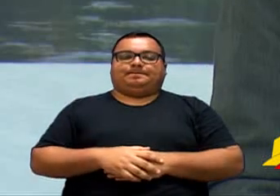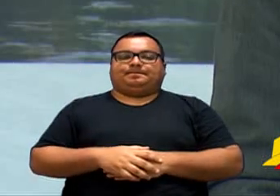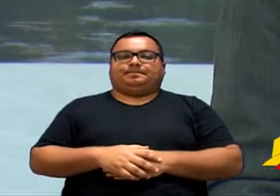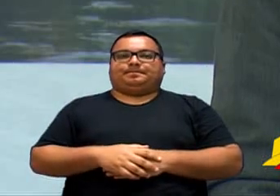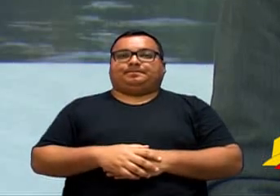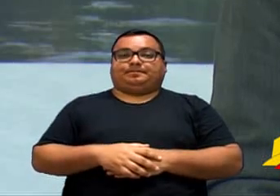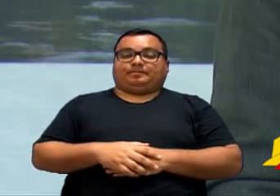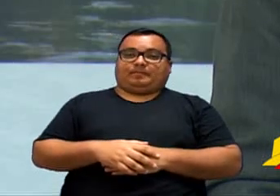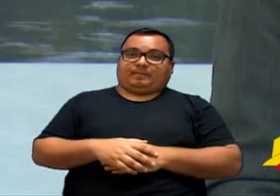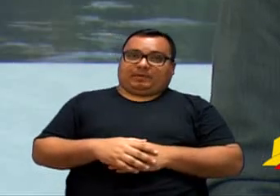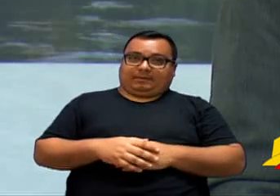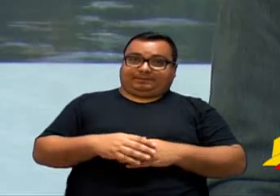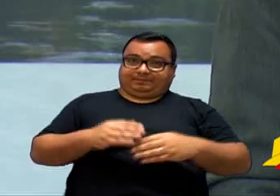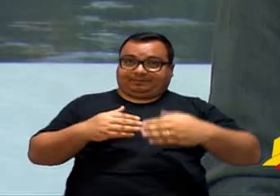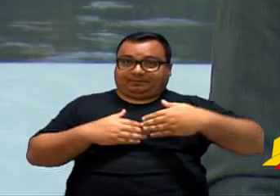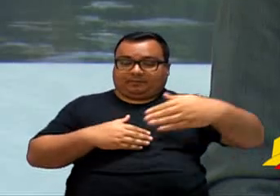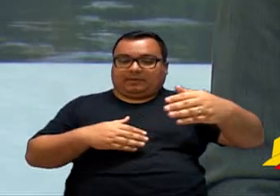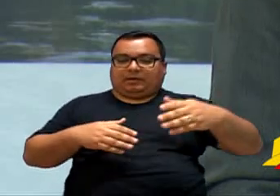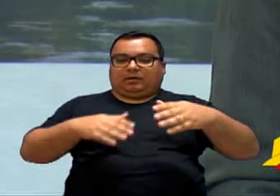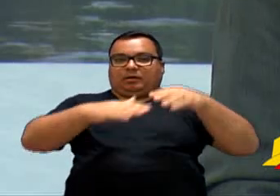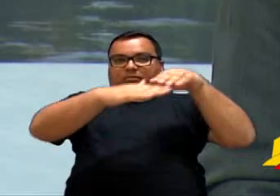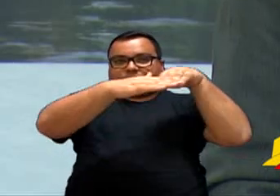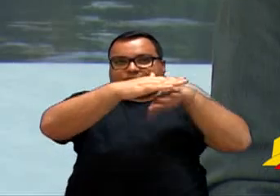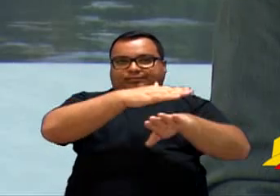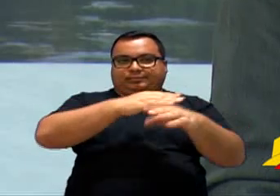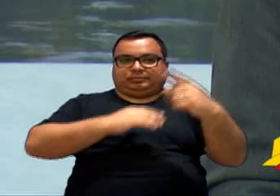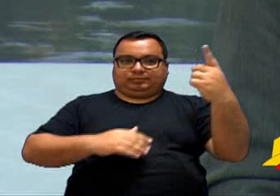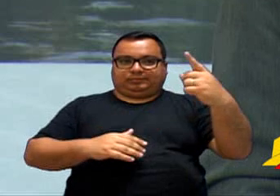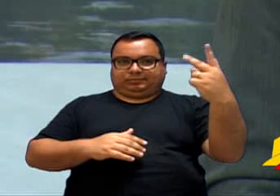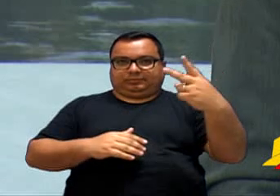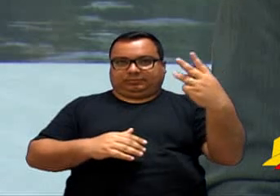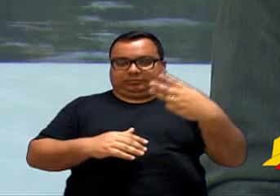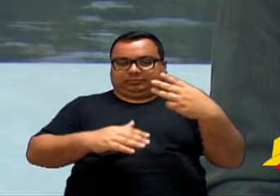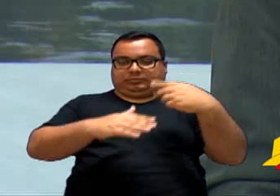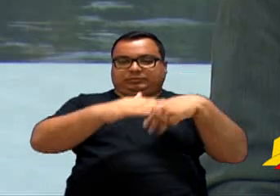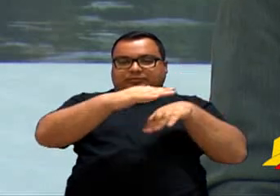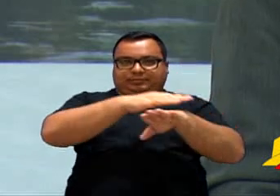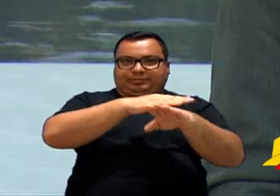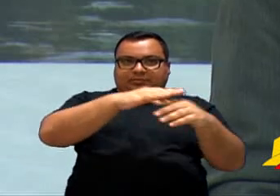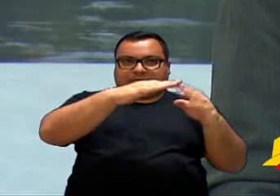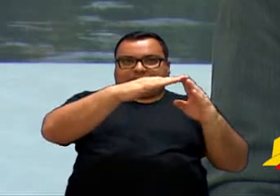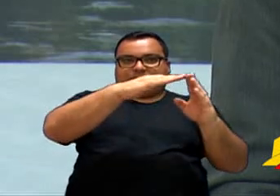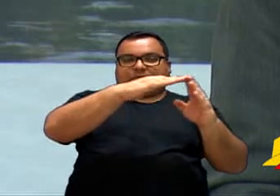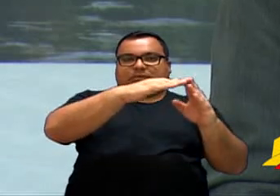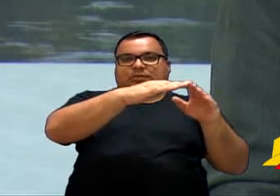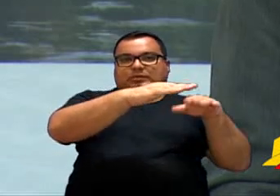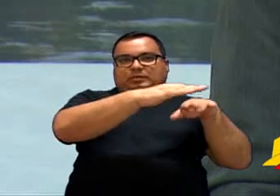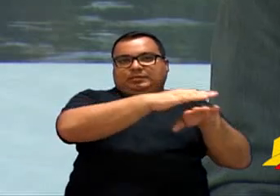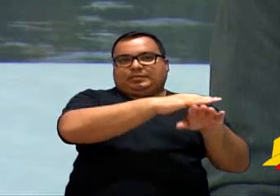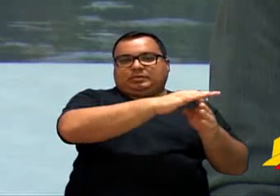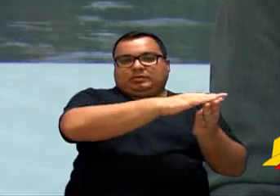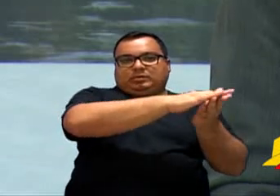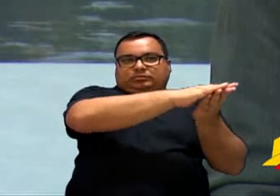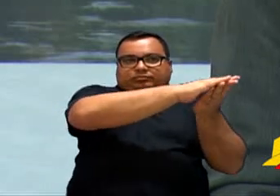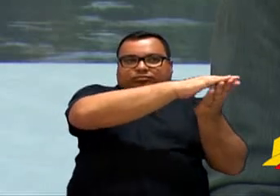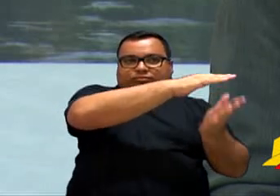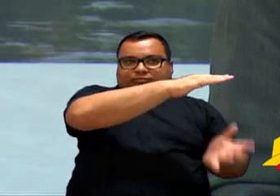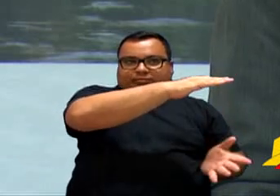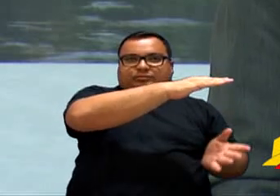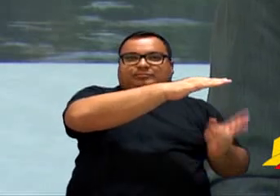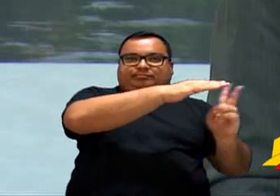cria três fundos: o fundo financeiro, que é superavitário nesse momento, sempre